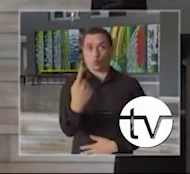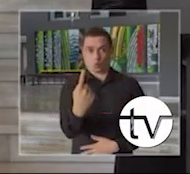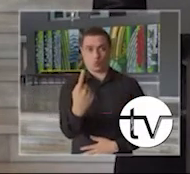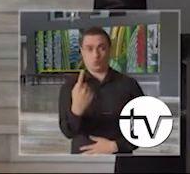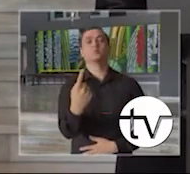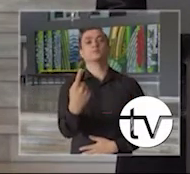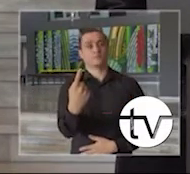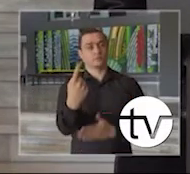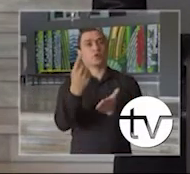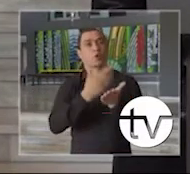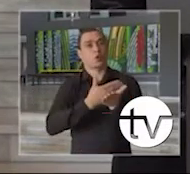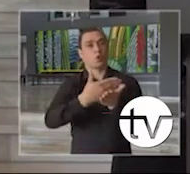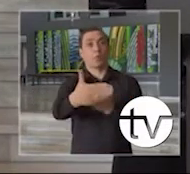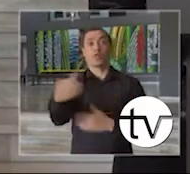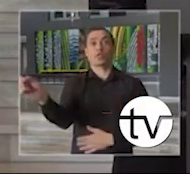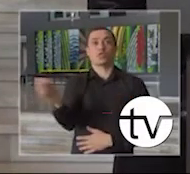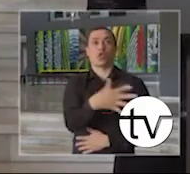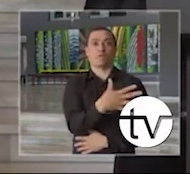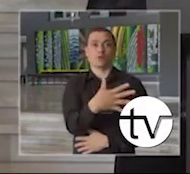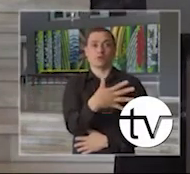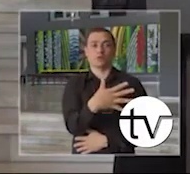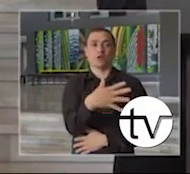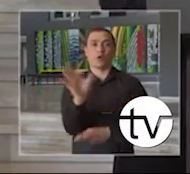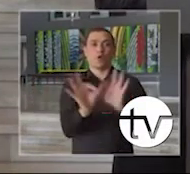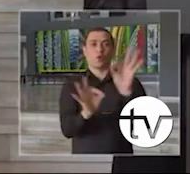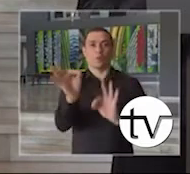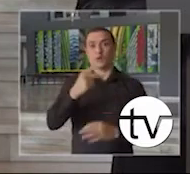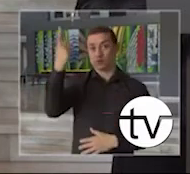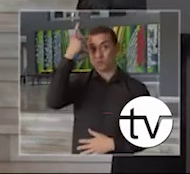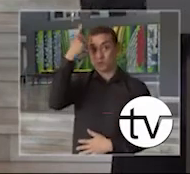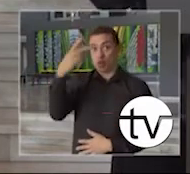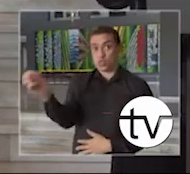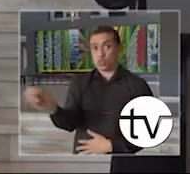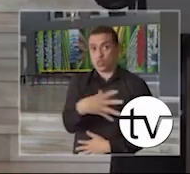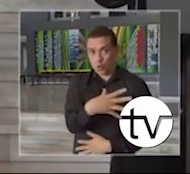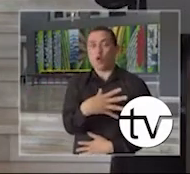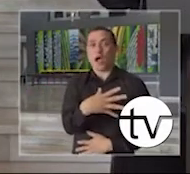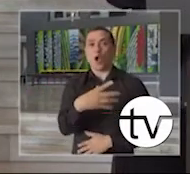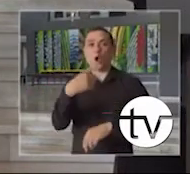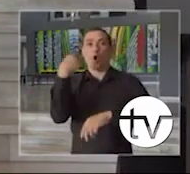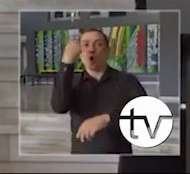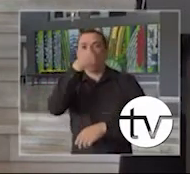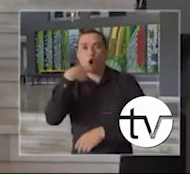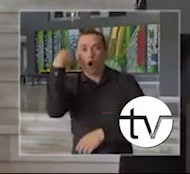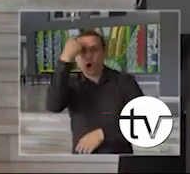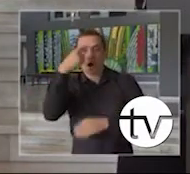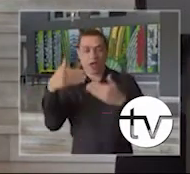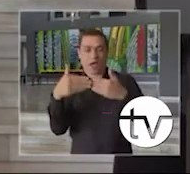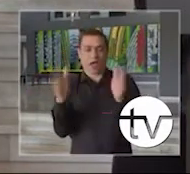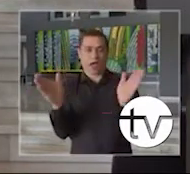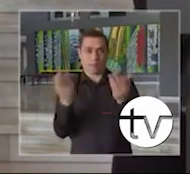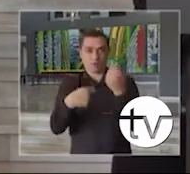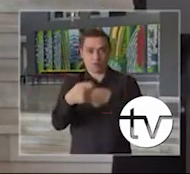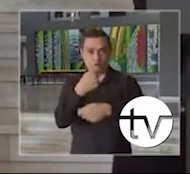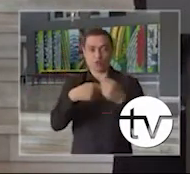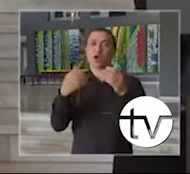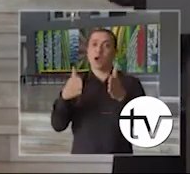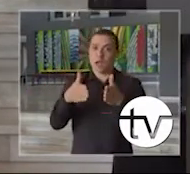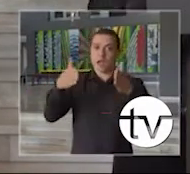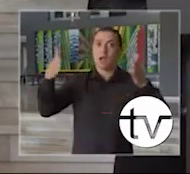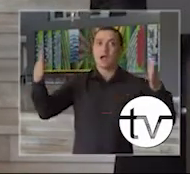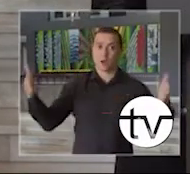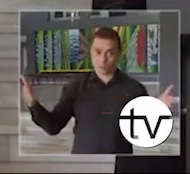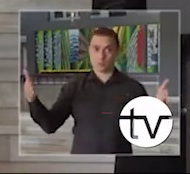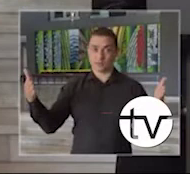entraremos em uma nova fase do plano São Paulo com a ampliação do horário de funcionamento das atividades